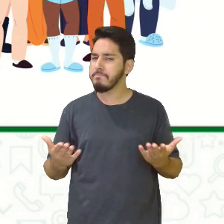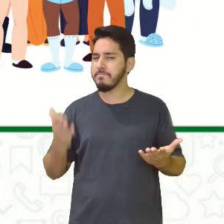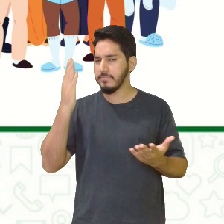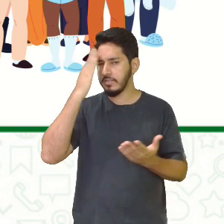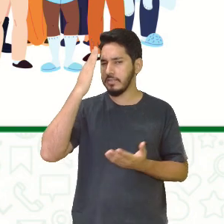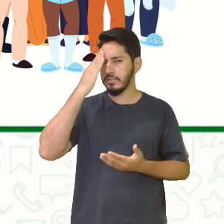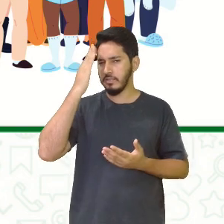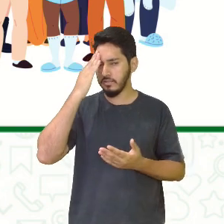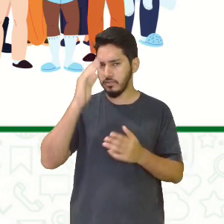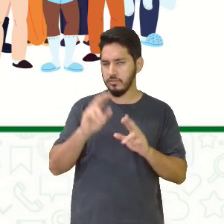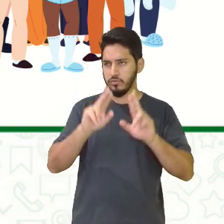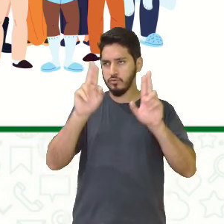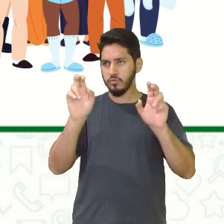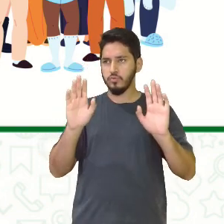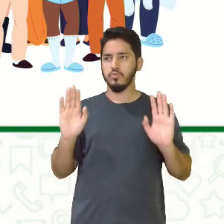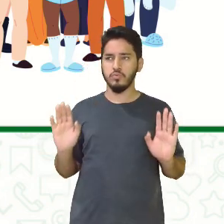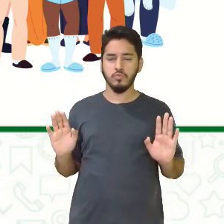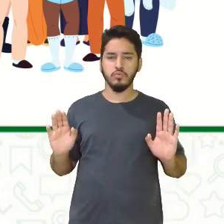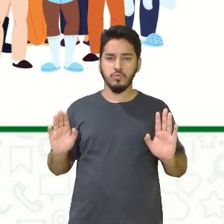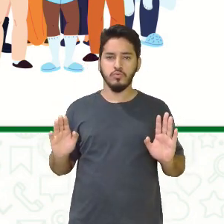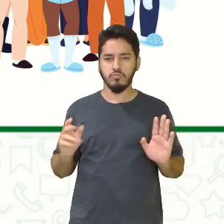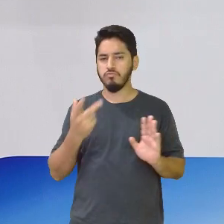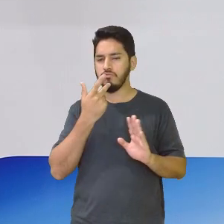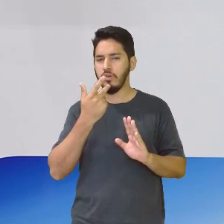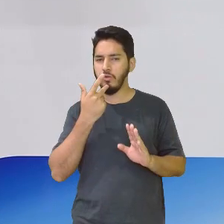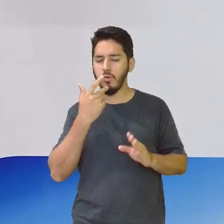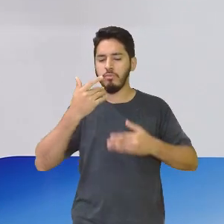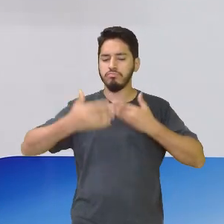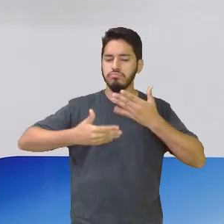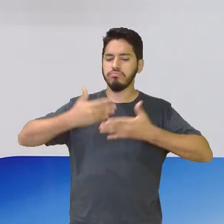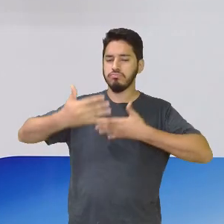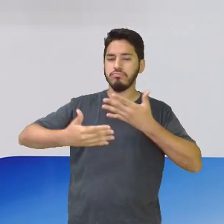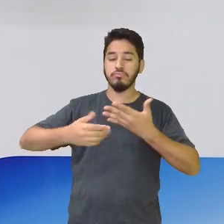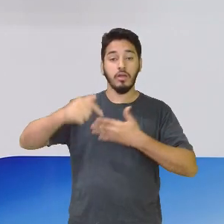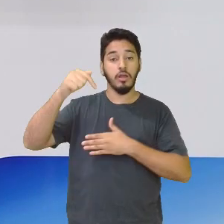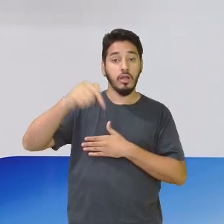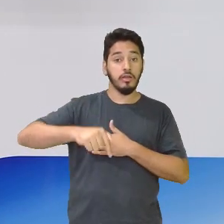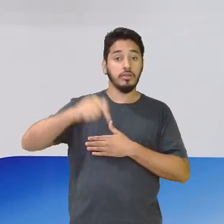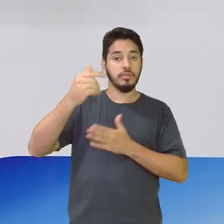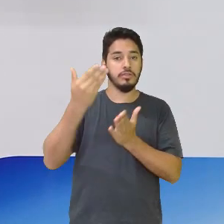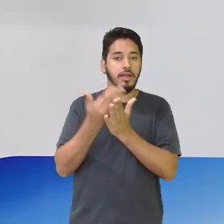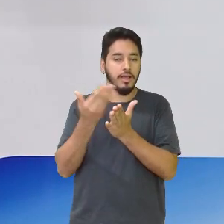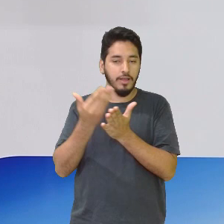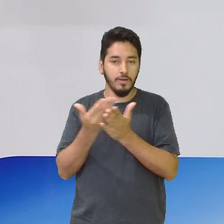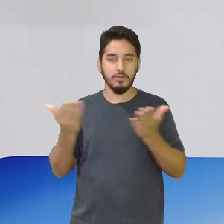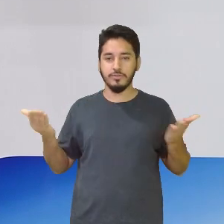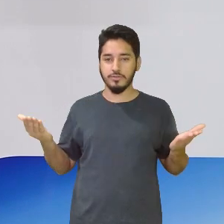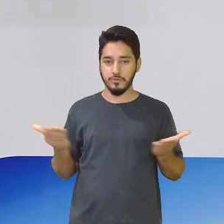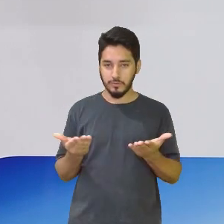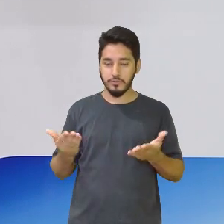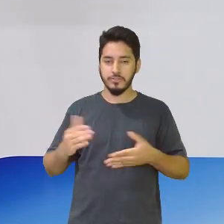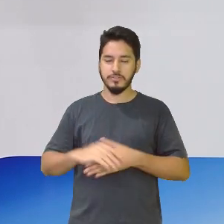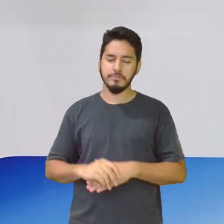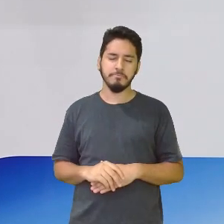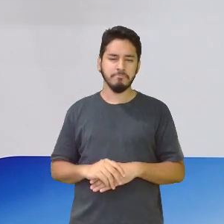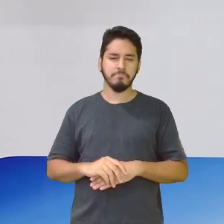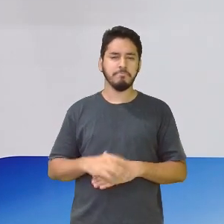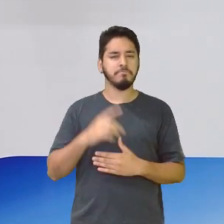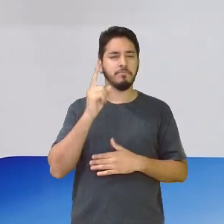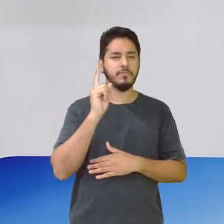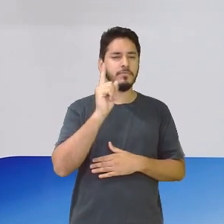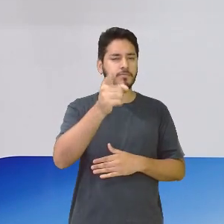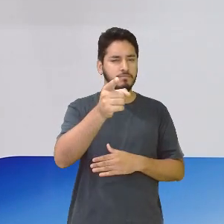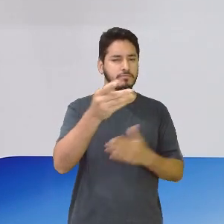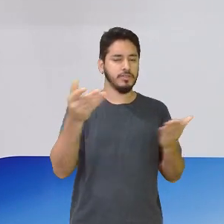Visto isso, tudo isso que nós falamos aqui na nossa aula de hoje, vocês